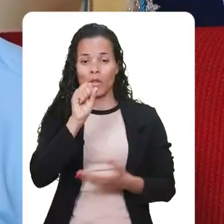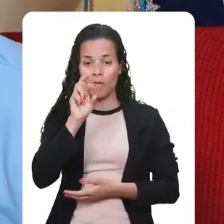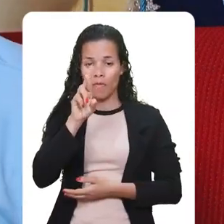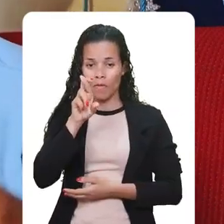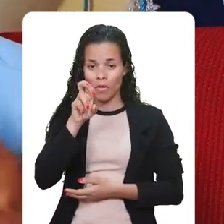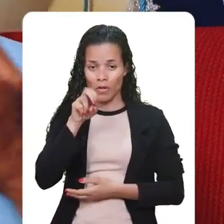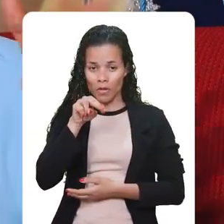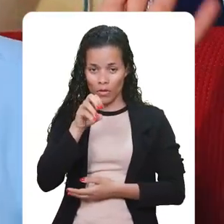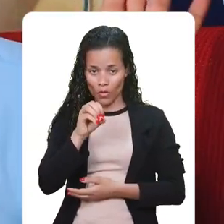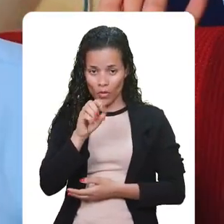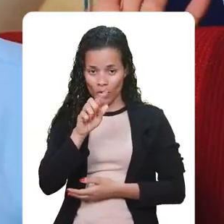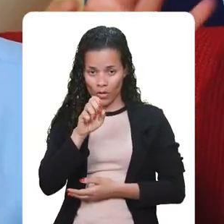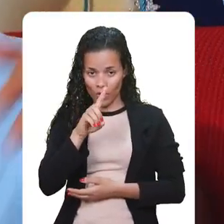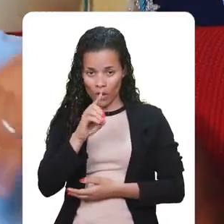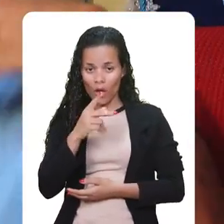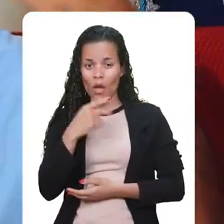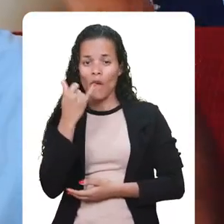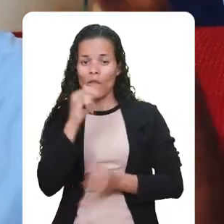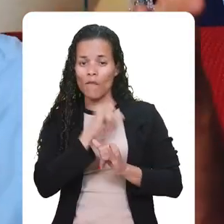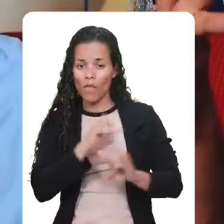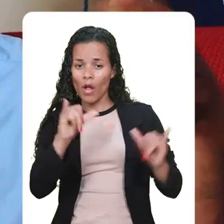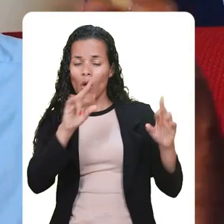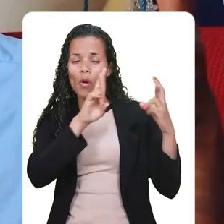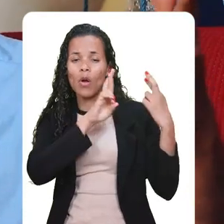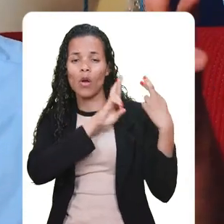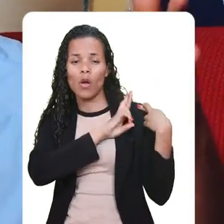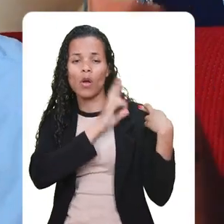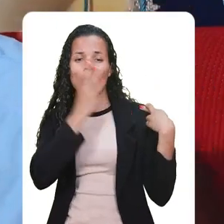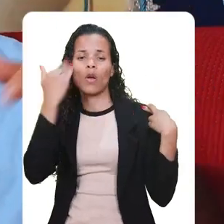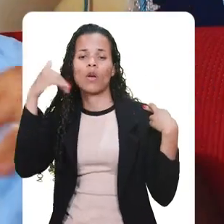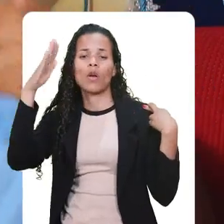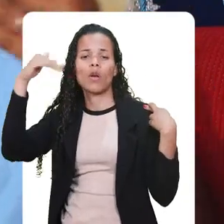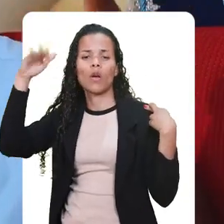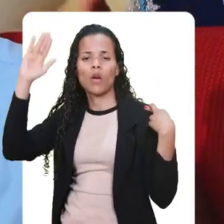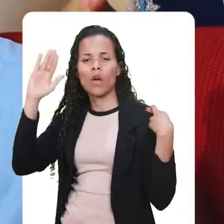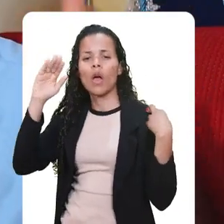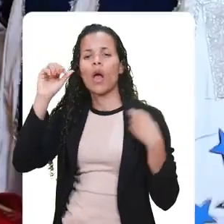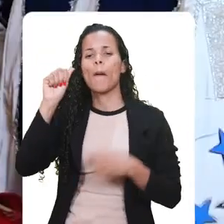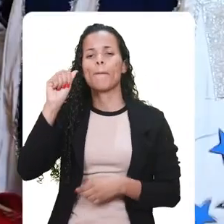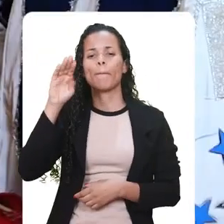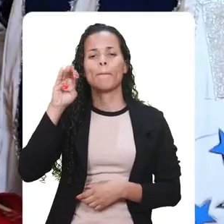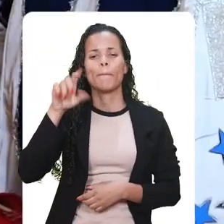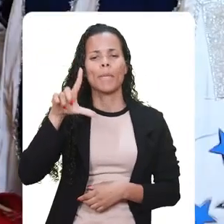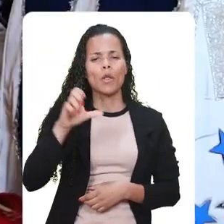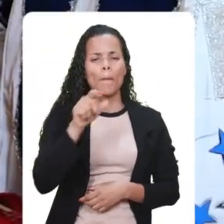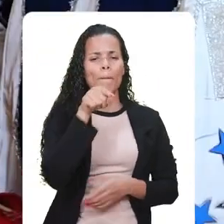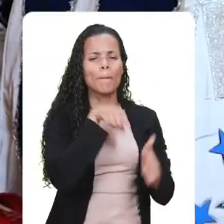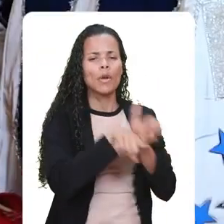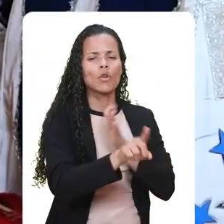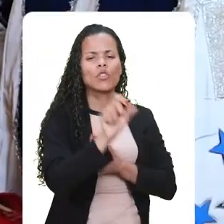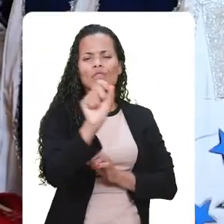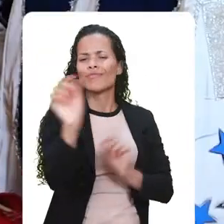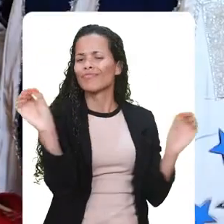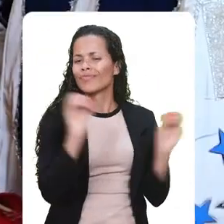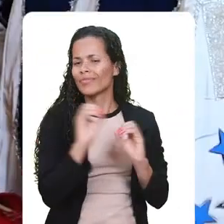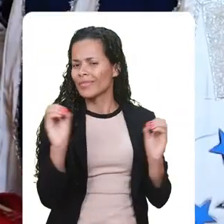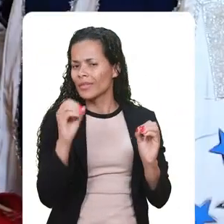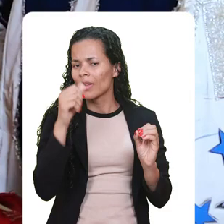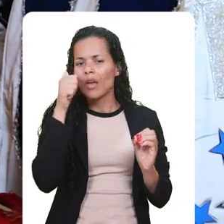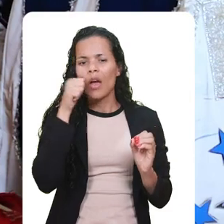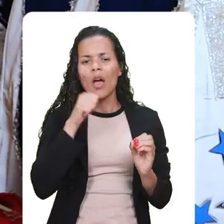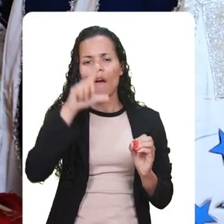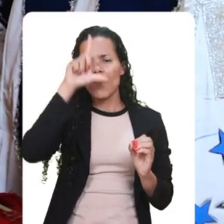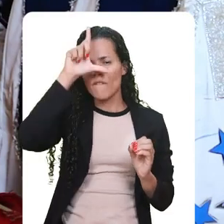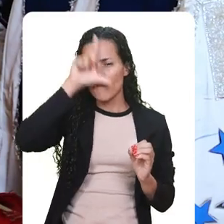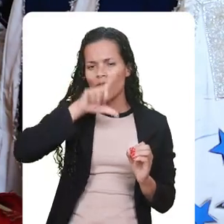Gadelha, falou com o responsável na época, que era seu Abílio, e perguntou, já que não existia mais a vaca, que